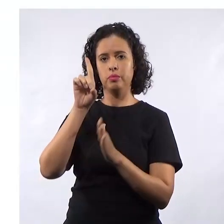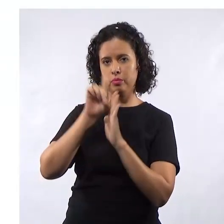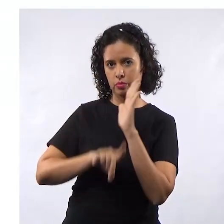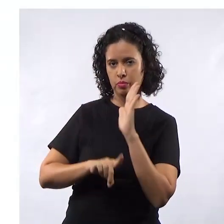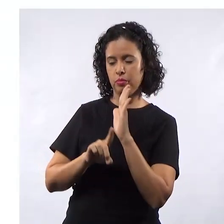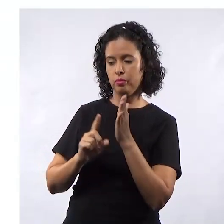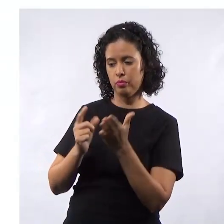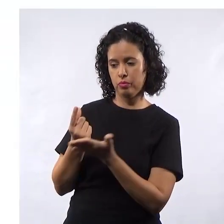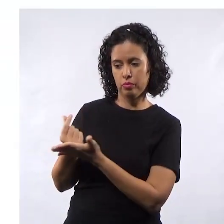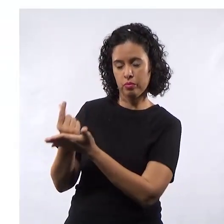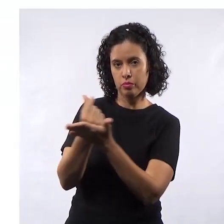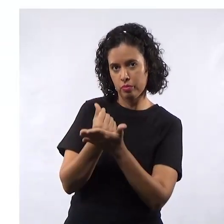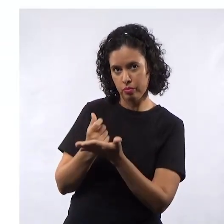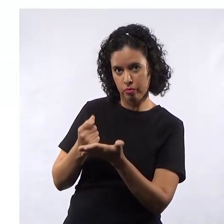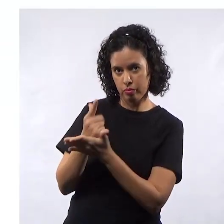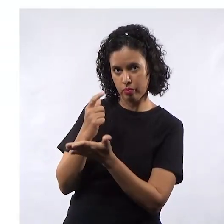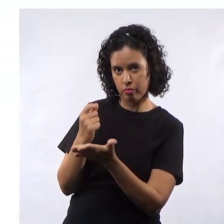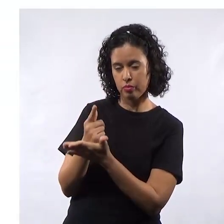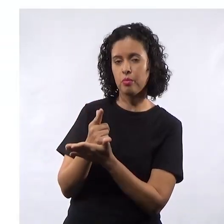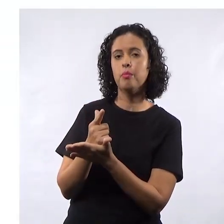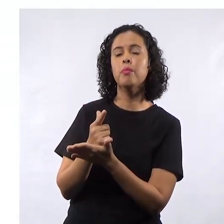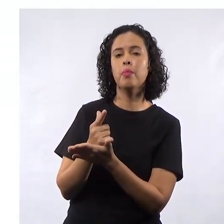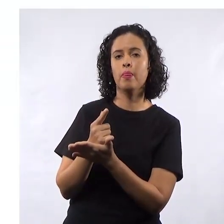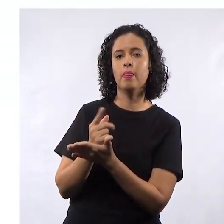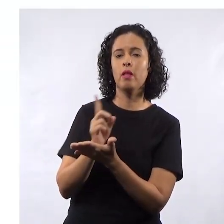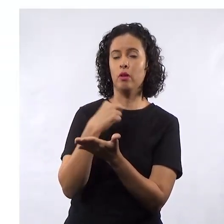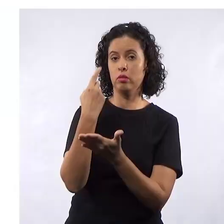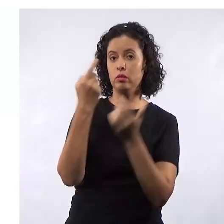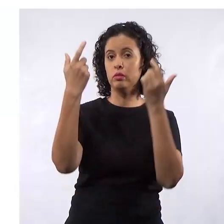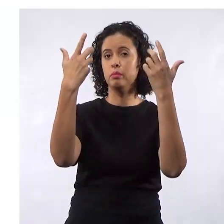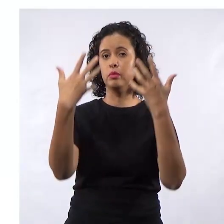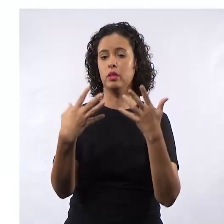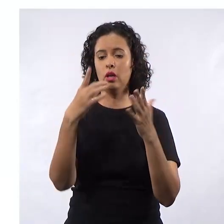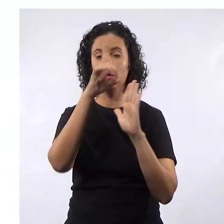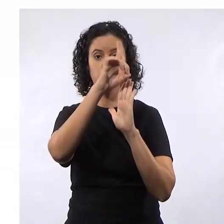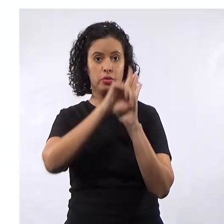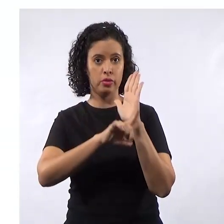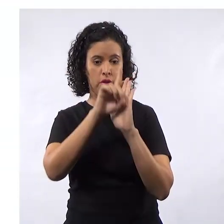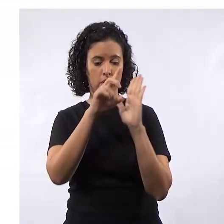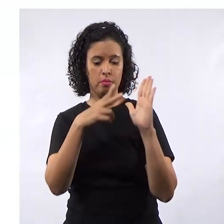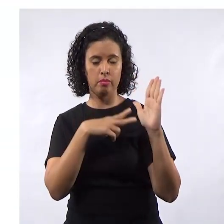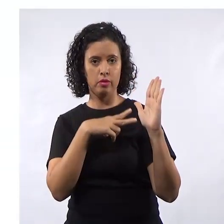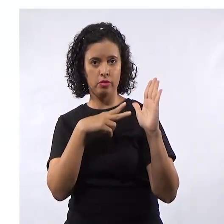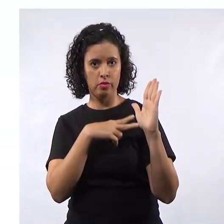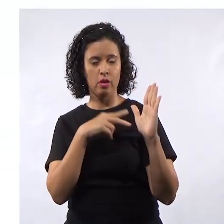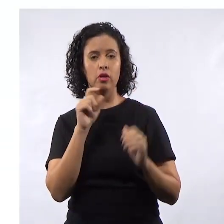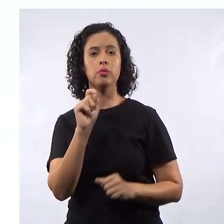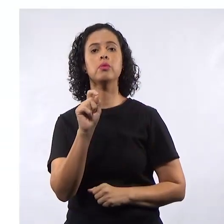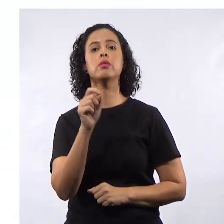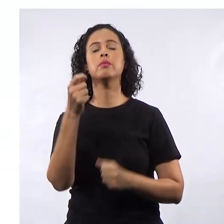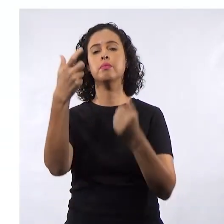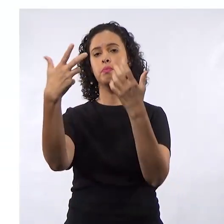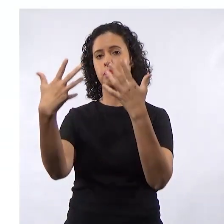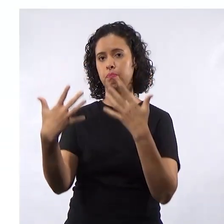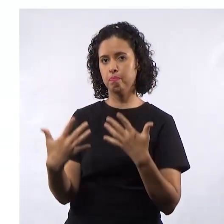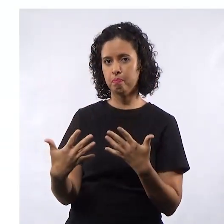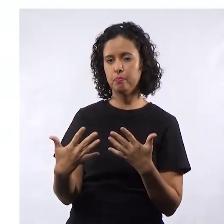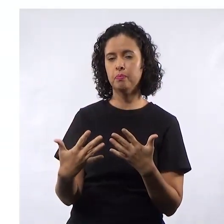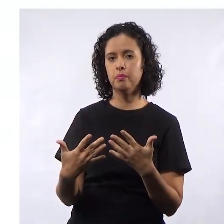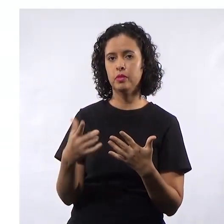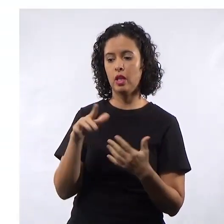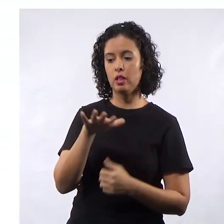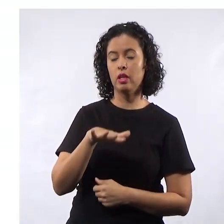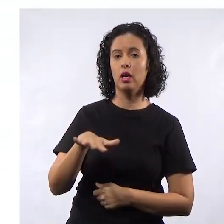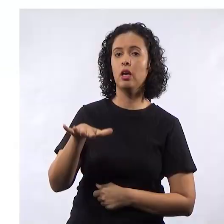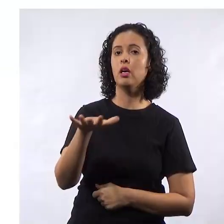tá? Aí, quando a gente fala aqui, quando a gente fala aqui de direito privado aqui, nós estamos falando aqui